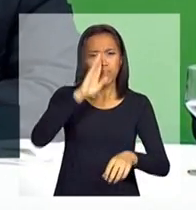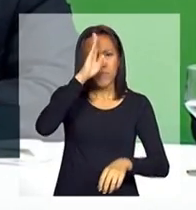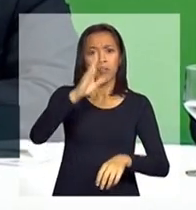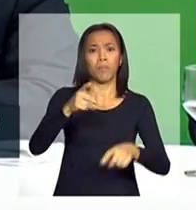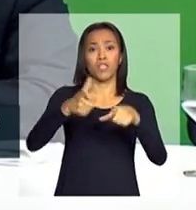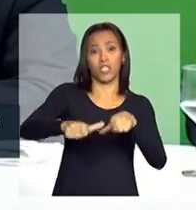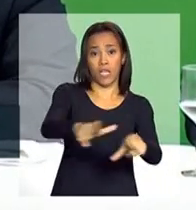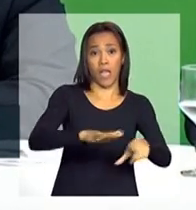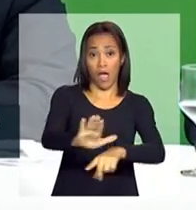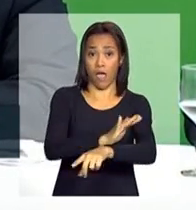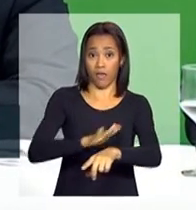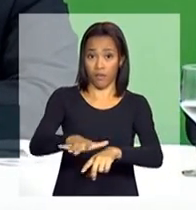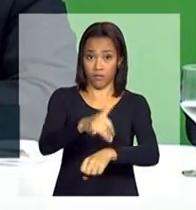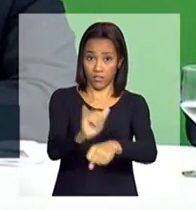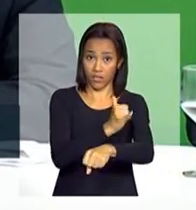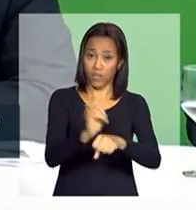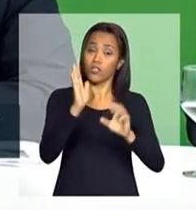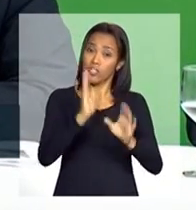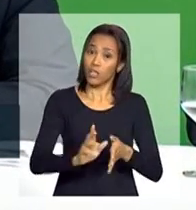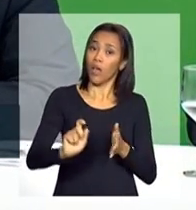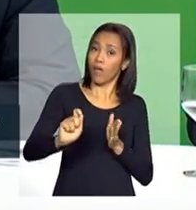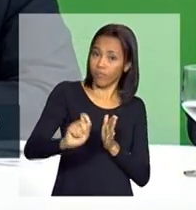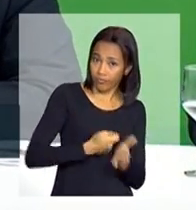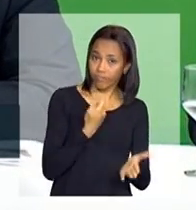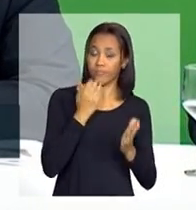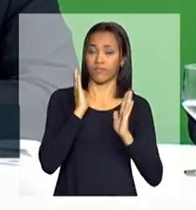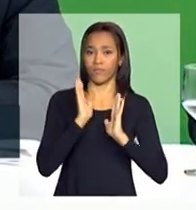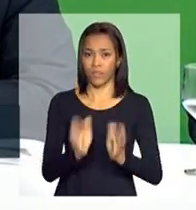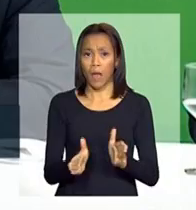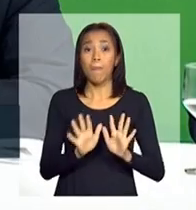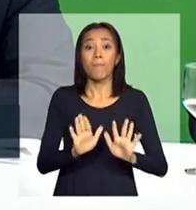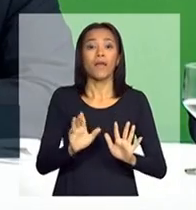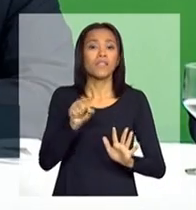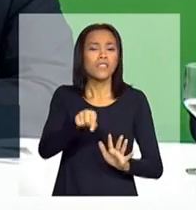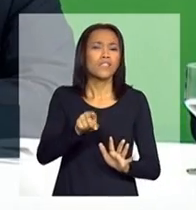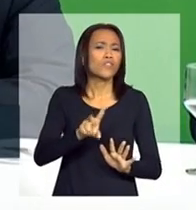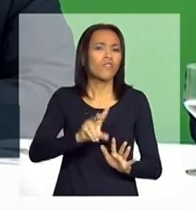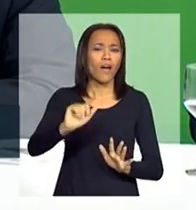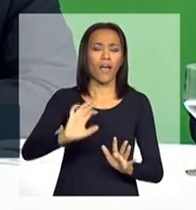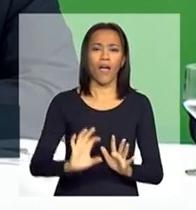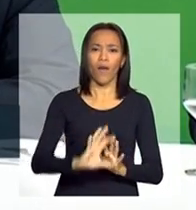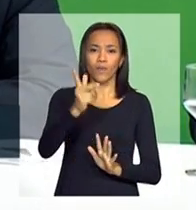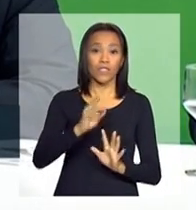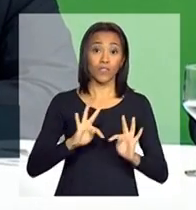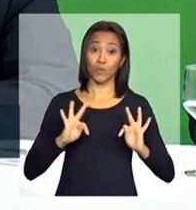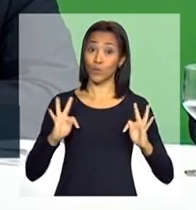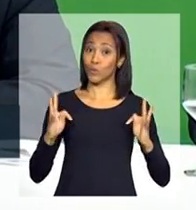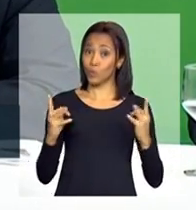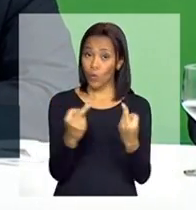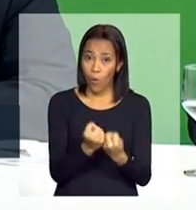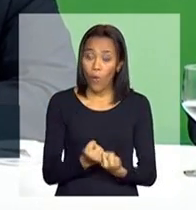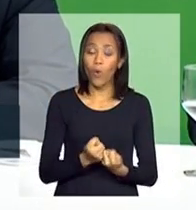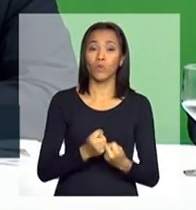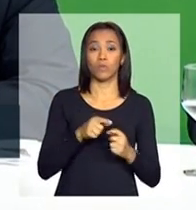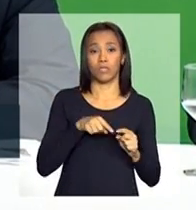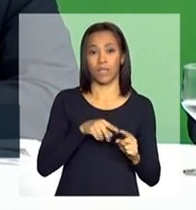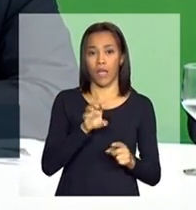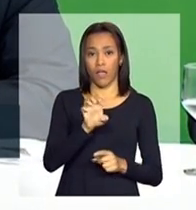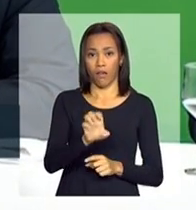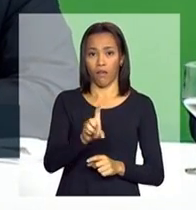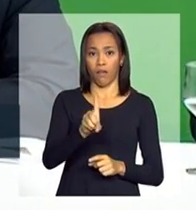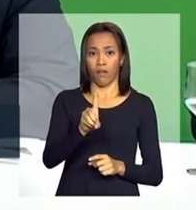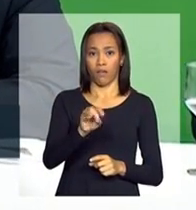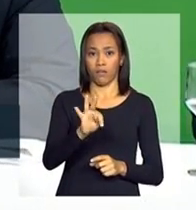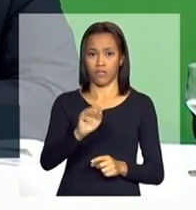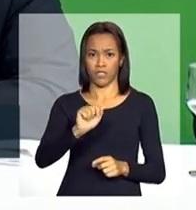aprovados Tá certo e mas isso vai acontecer todos esses editais sairão até num prazo aí